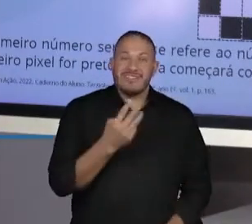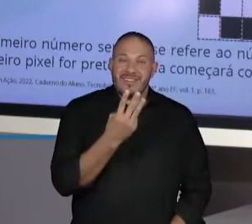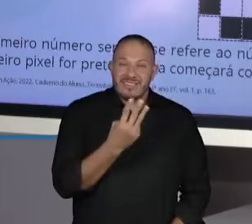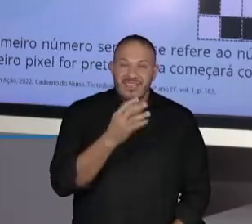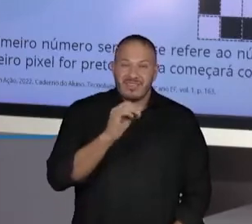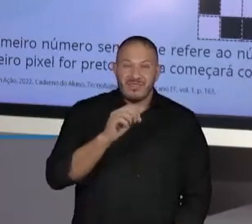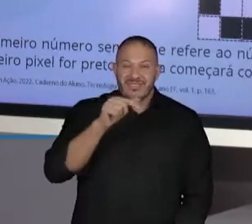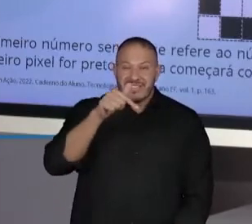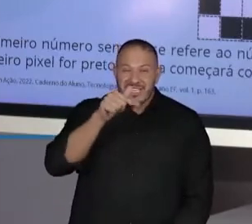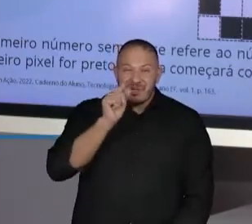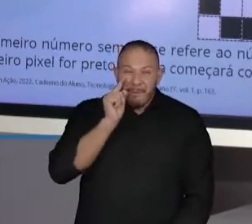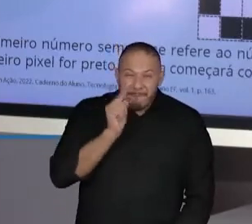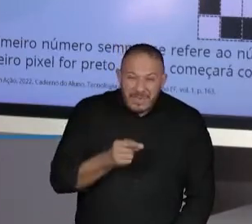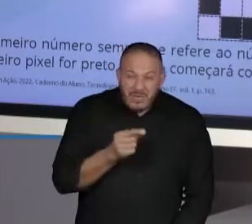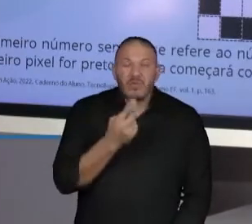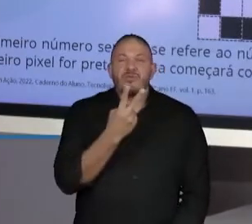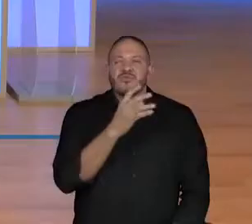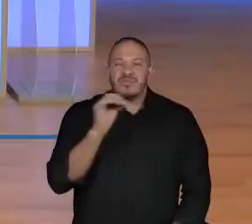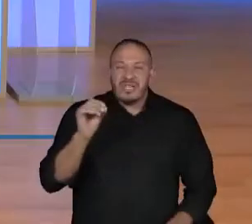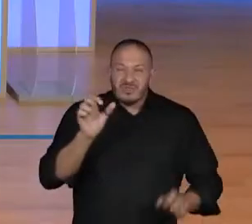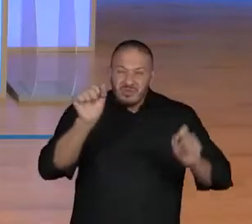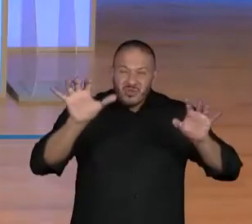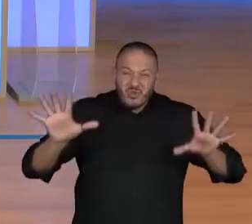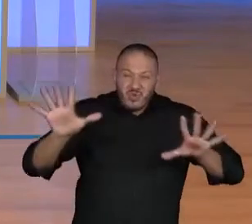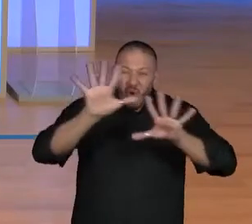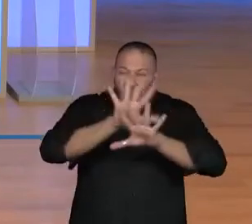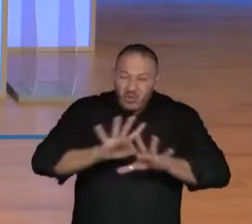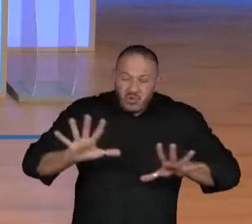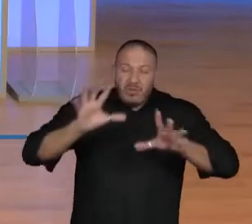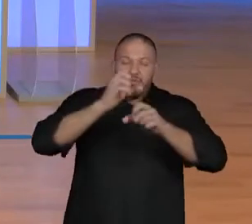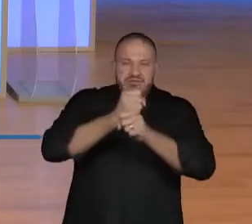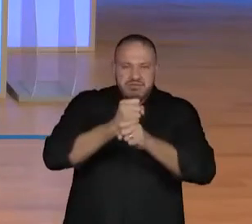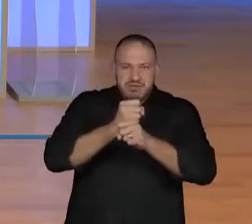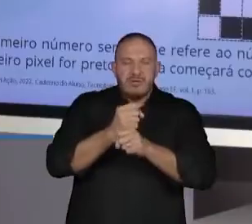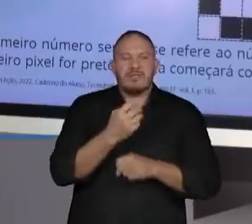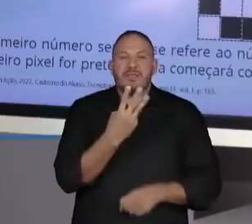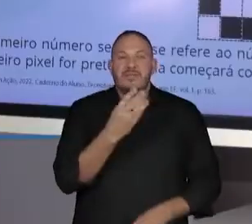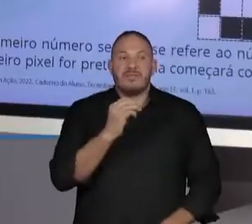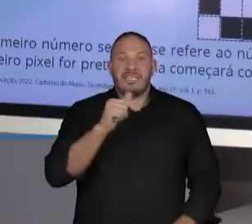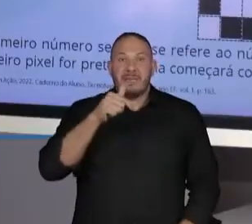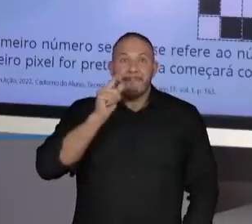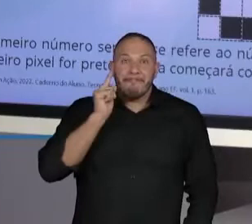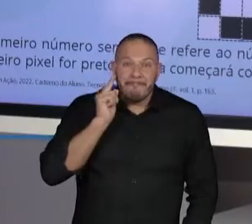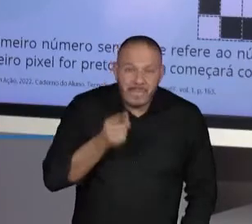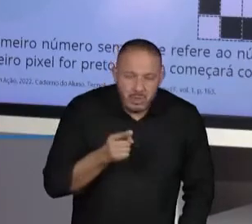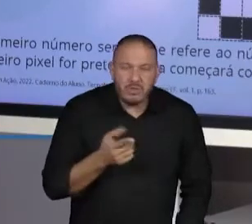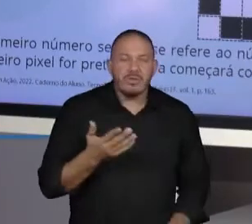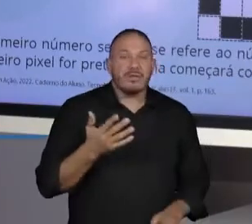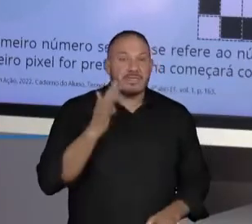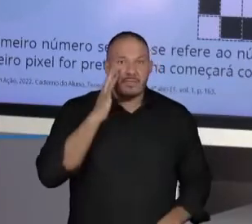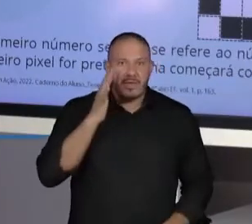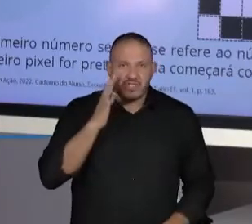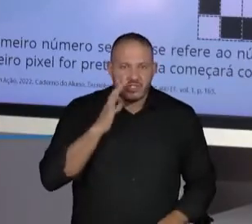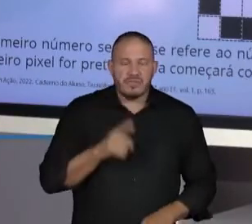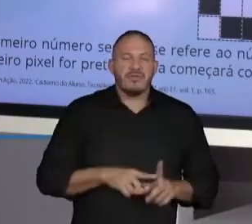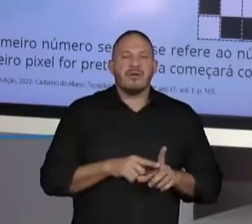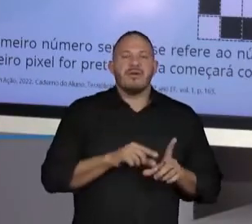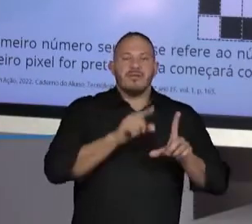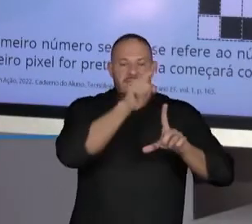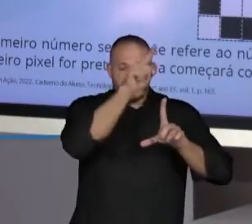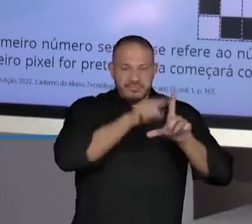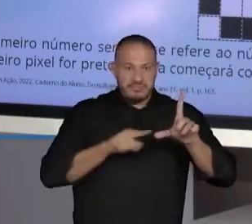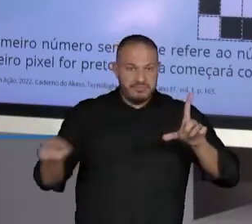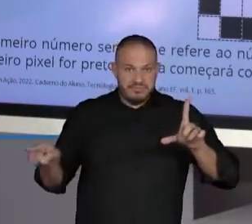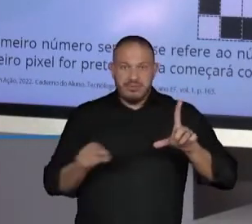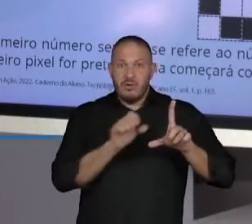307.200 pixels. Bastante, hein? Eu também posso ter uma resolução de 800 por